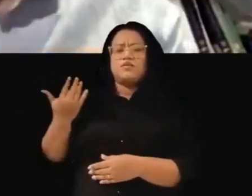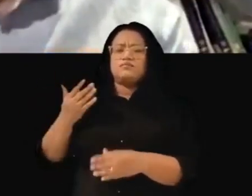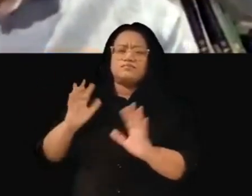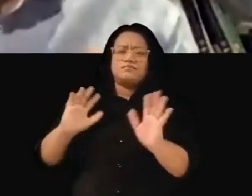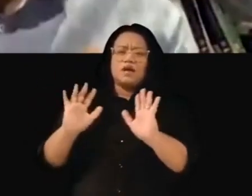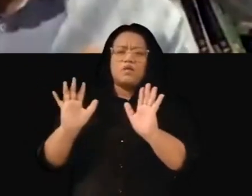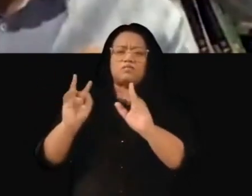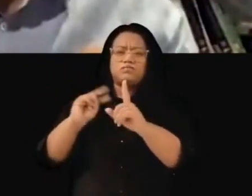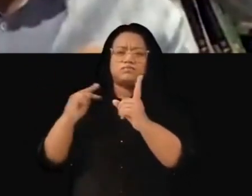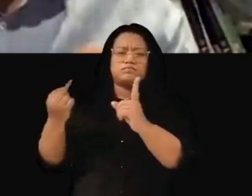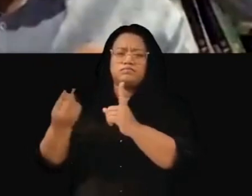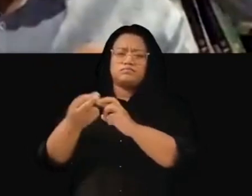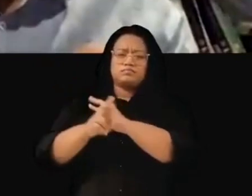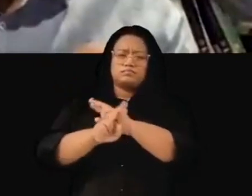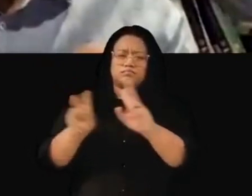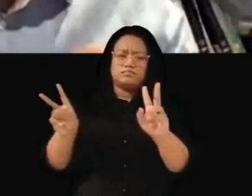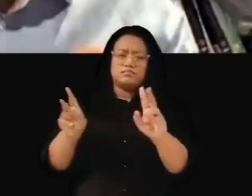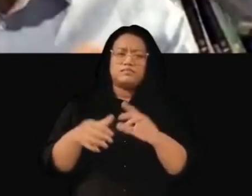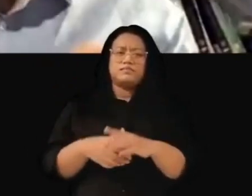perspectiva,